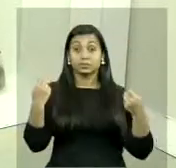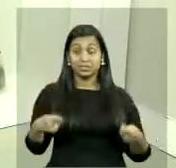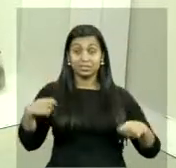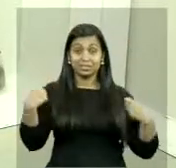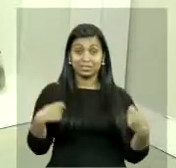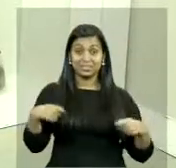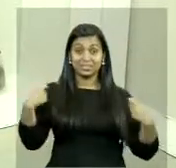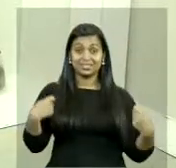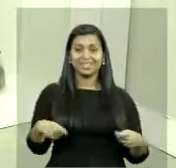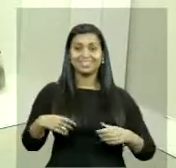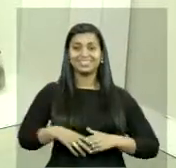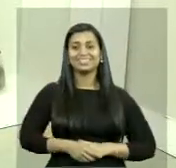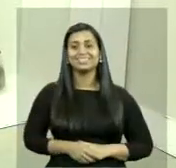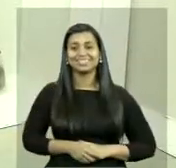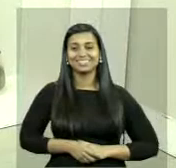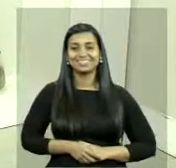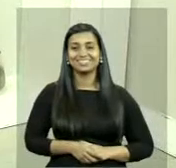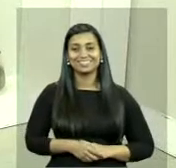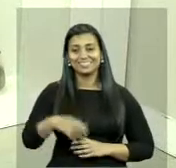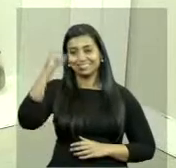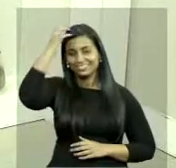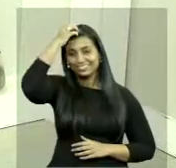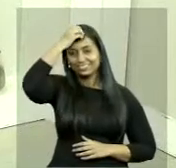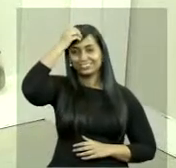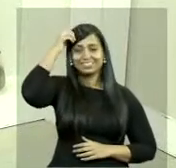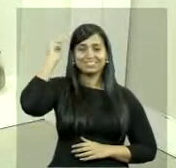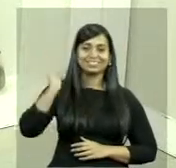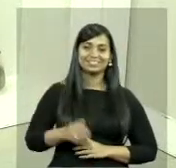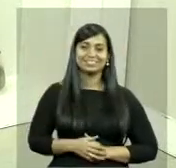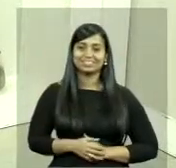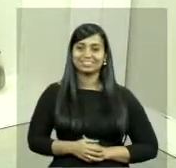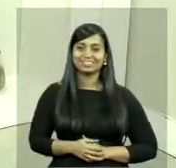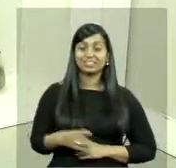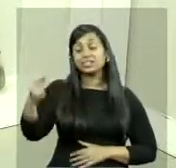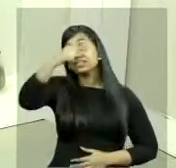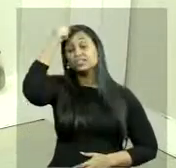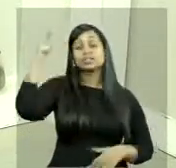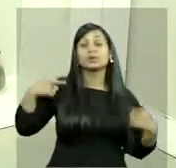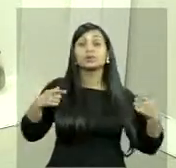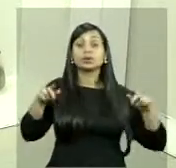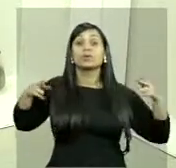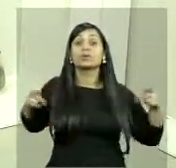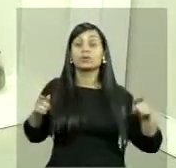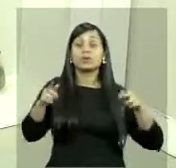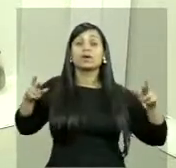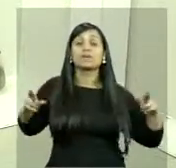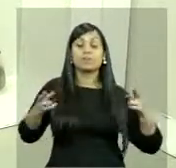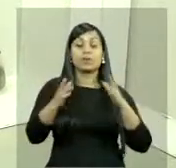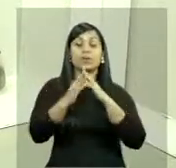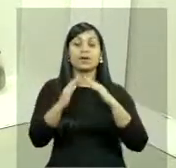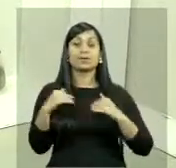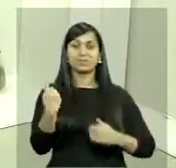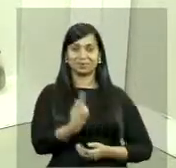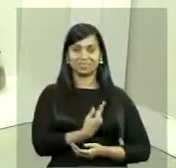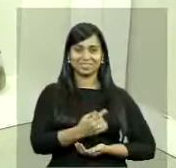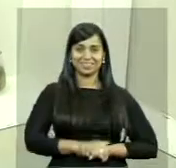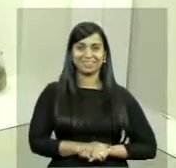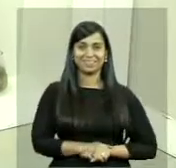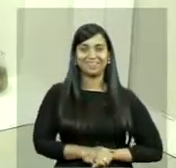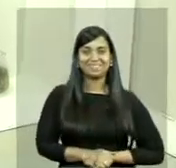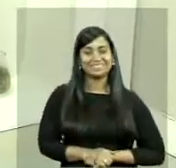o céu e socorrei principalmente as que mais precisarem. São Miguel, São Gabriel e São Rafael, rogai por